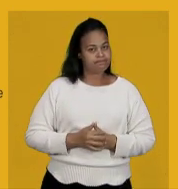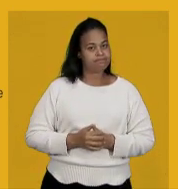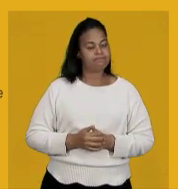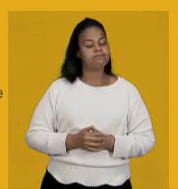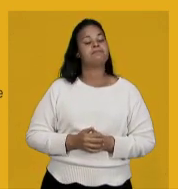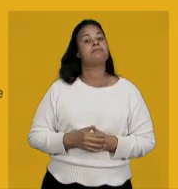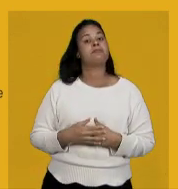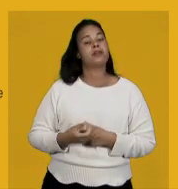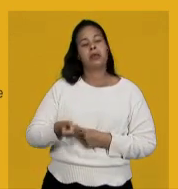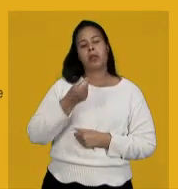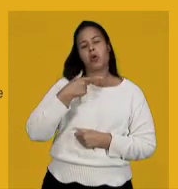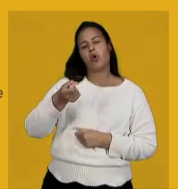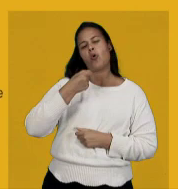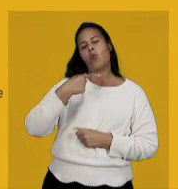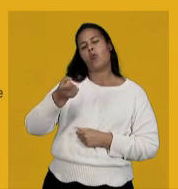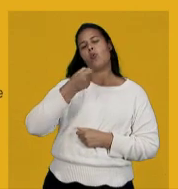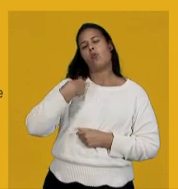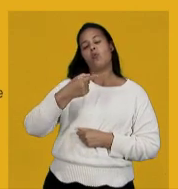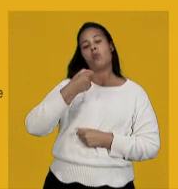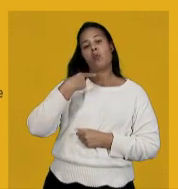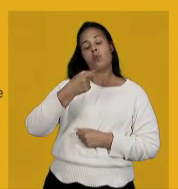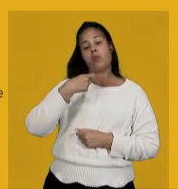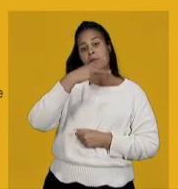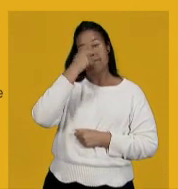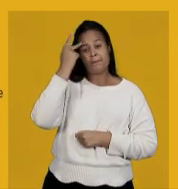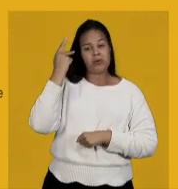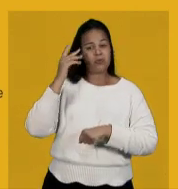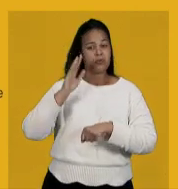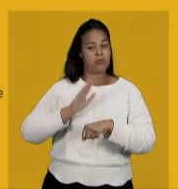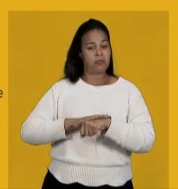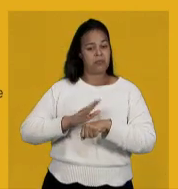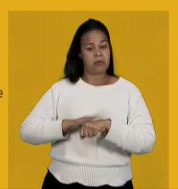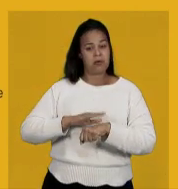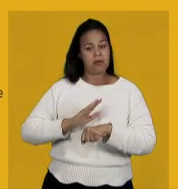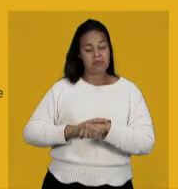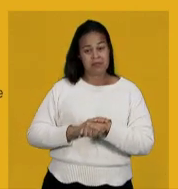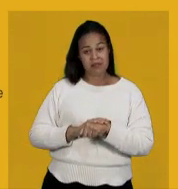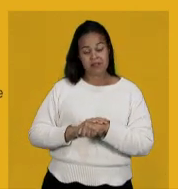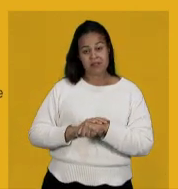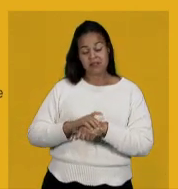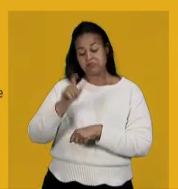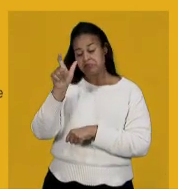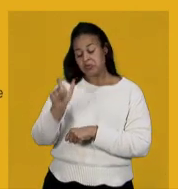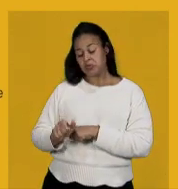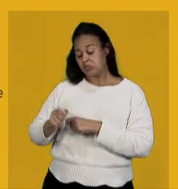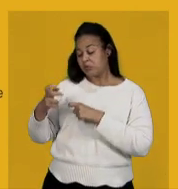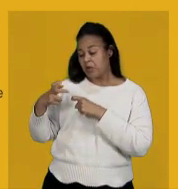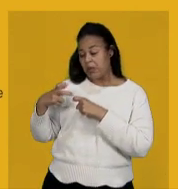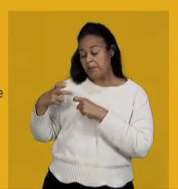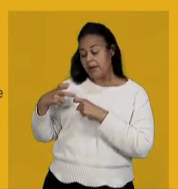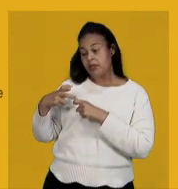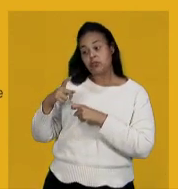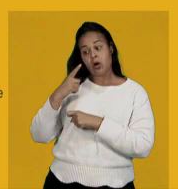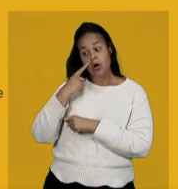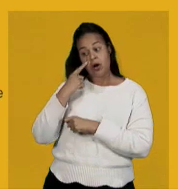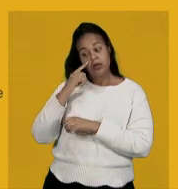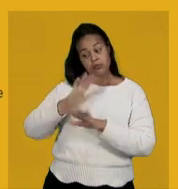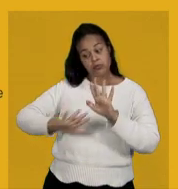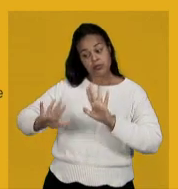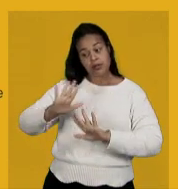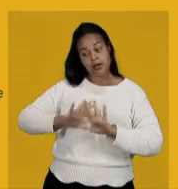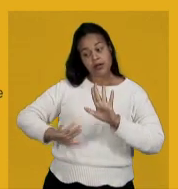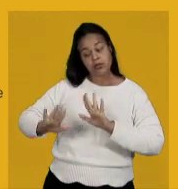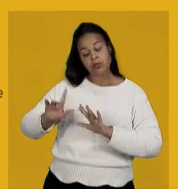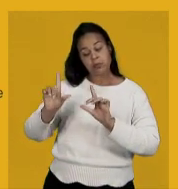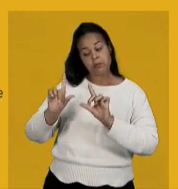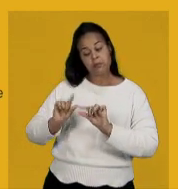abuso seria, por exemplo, a própria pessoa para quem o médico receitou o medicamento com determinada dosagem. Ela